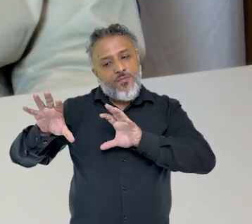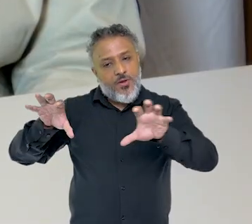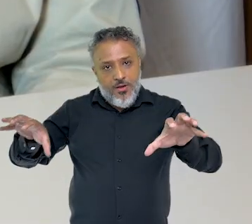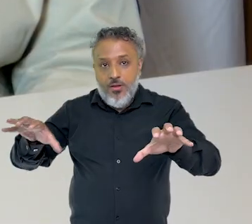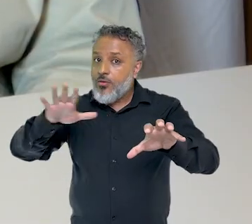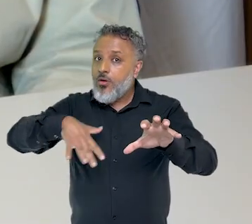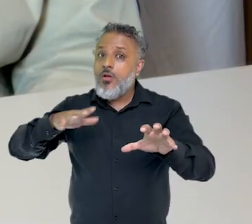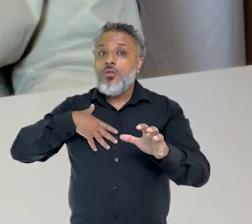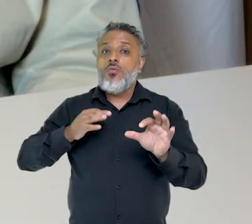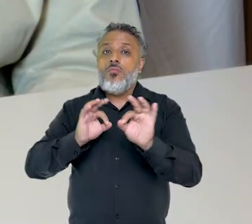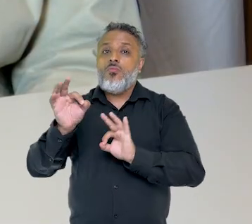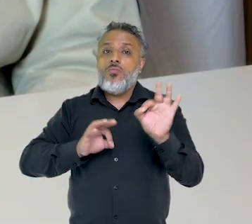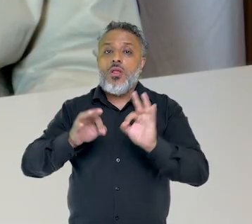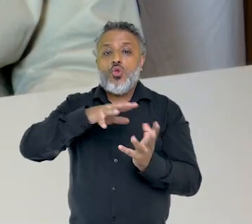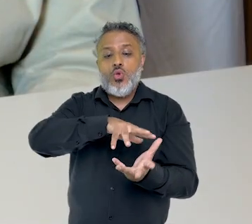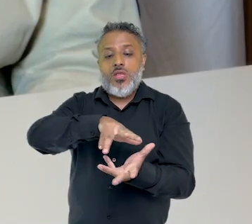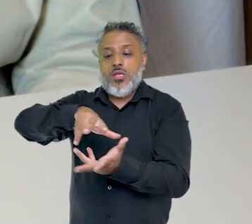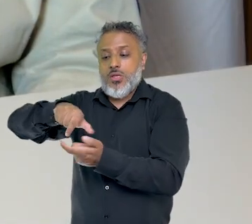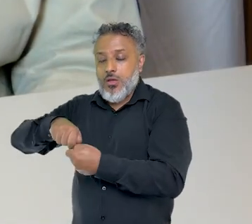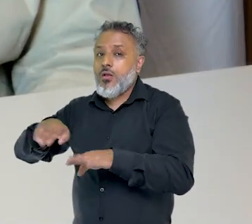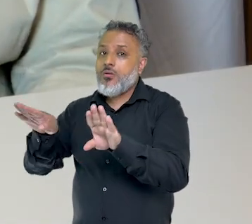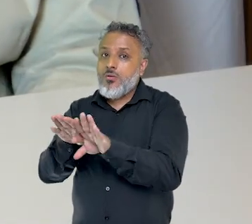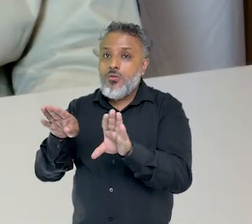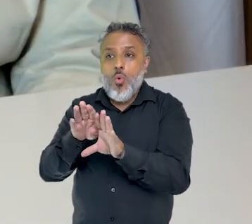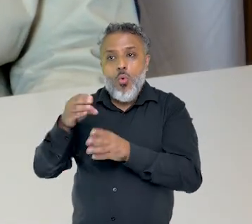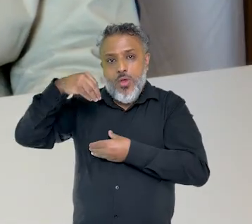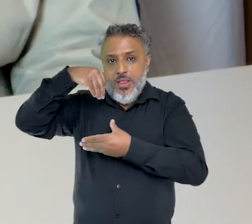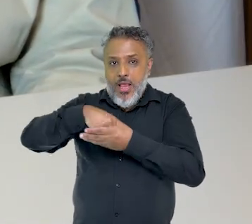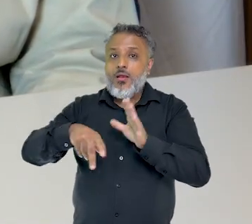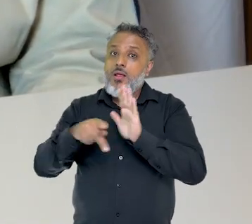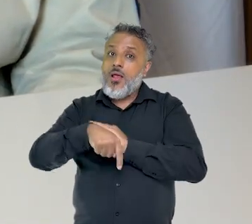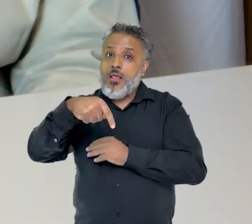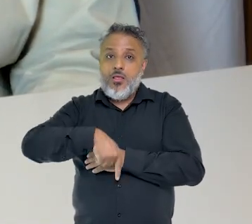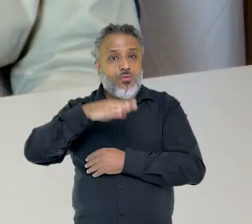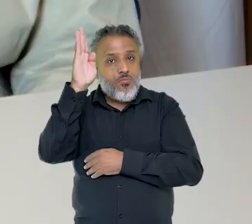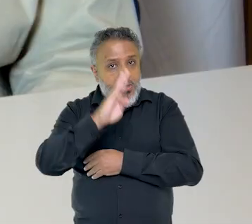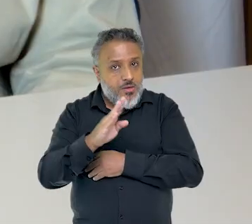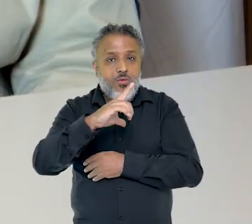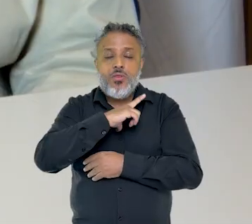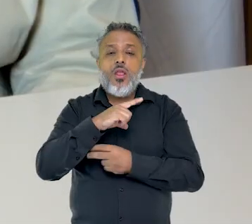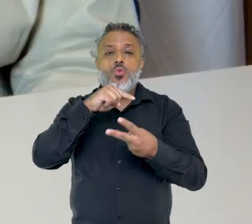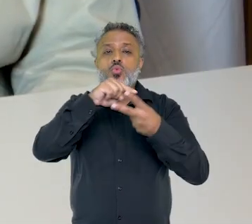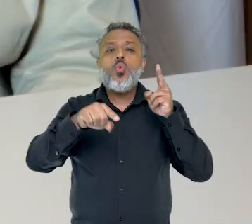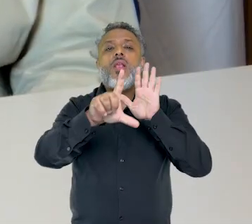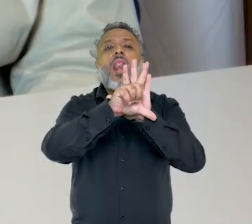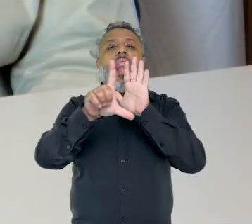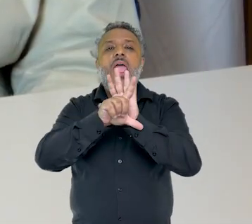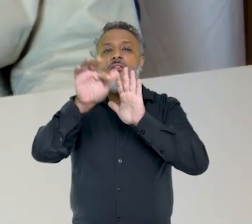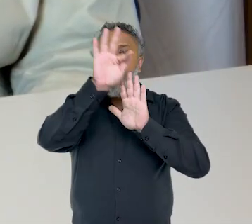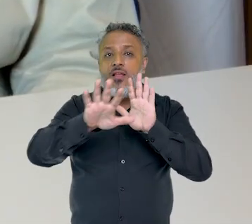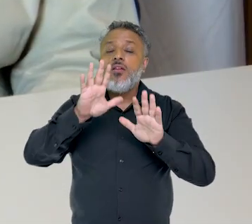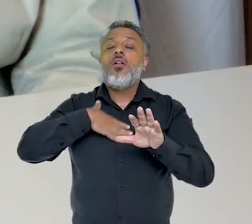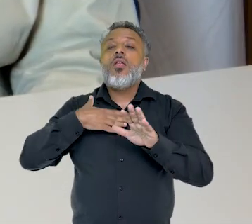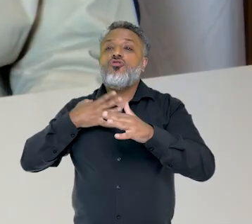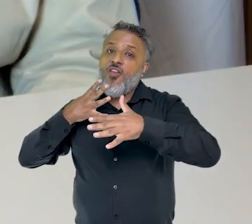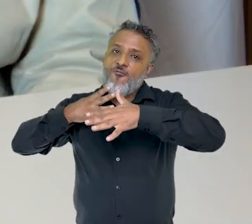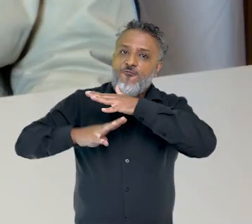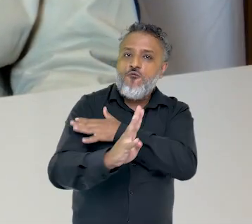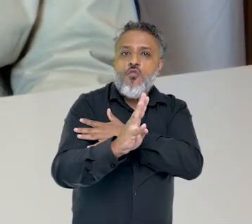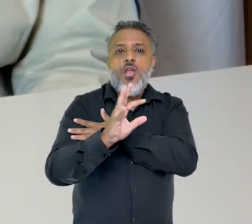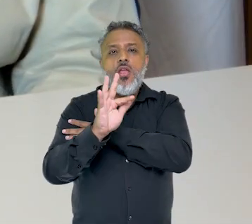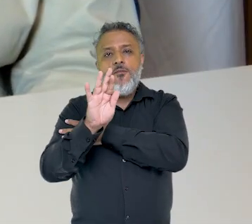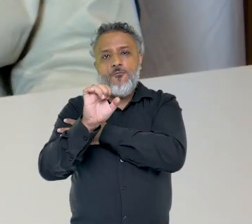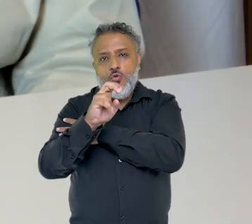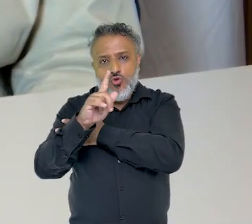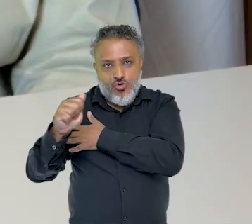plano internacional quanto no âmbito interno, né? Aqui no Brasil a gente tem duas leis federais importantes. Tem a lei de refúgio, que se aplica a pessoas